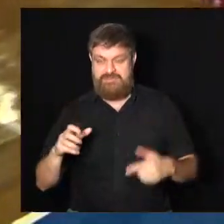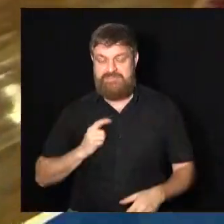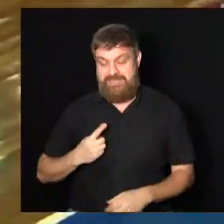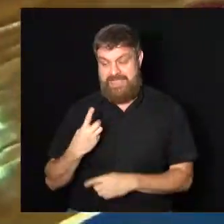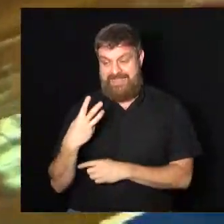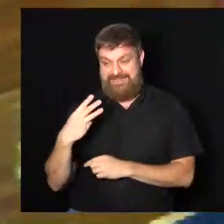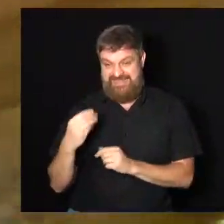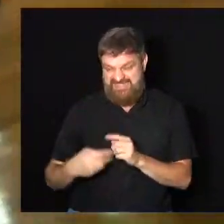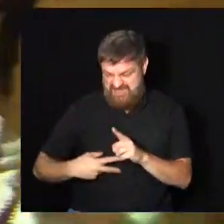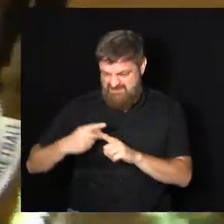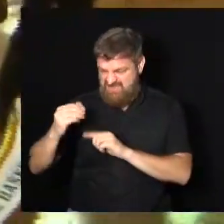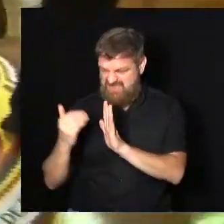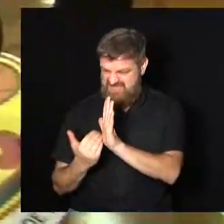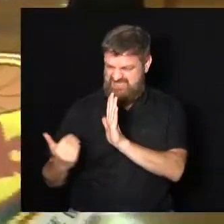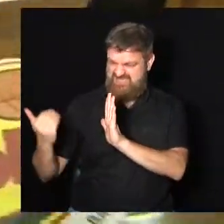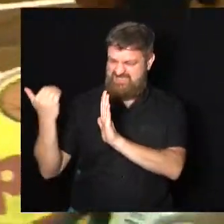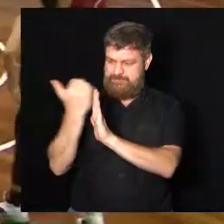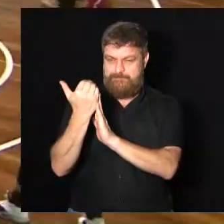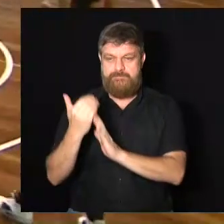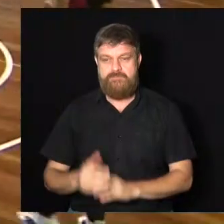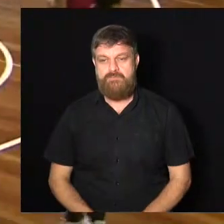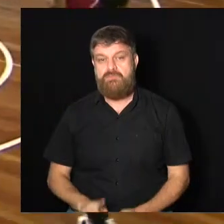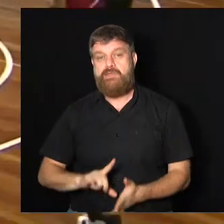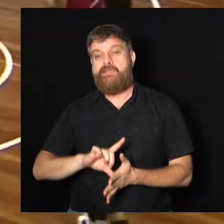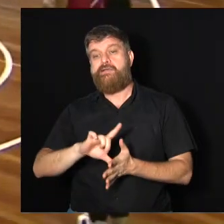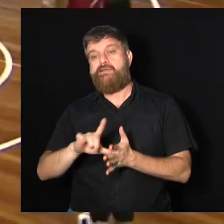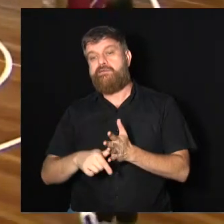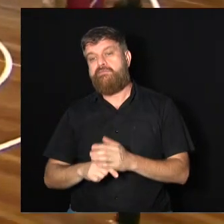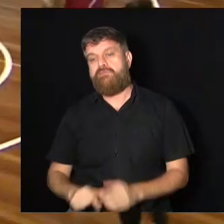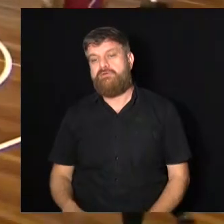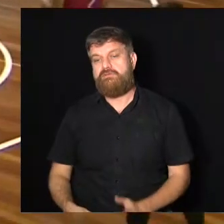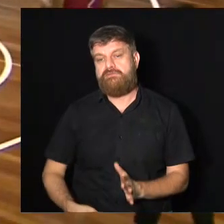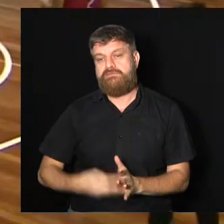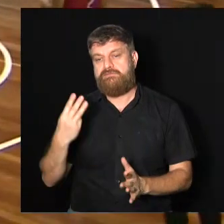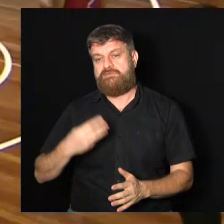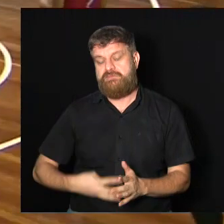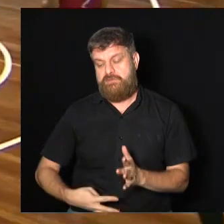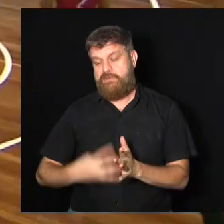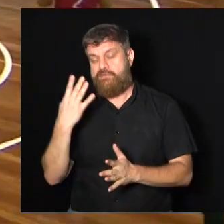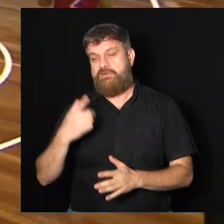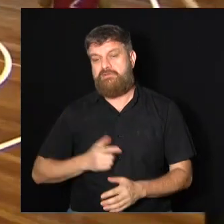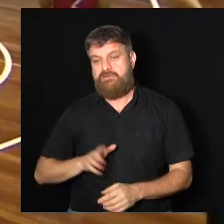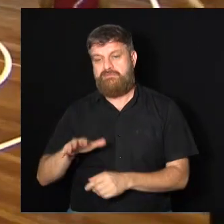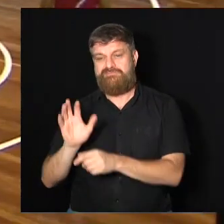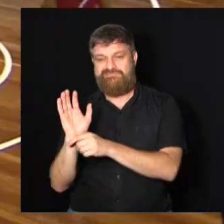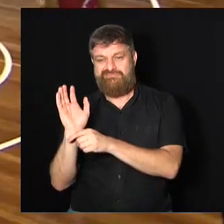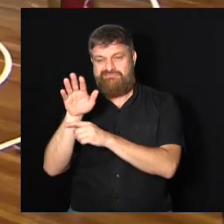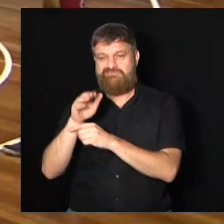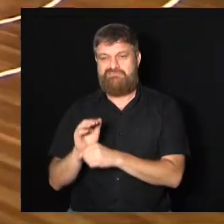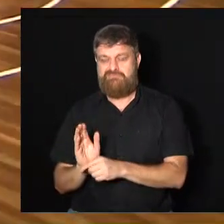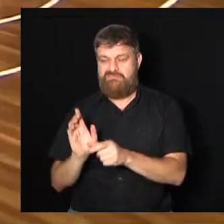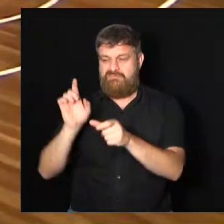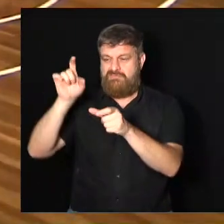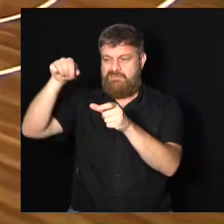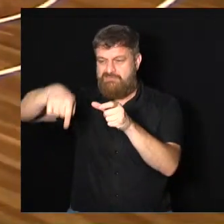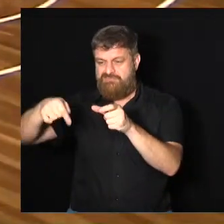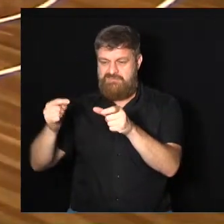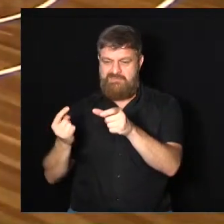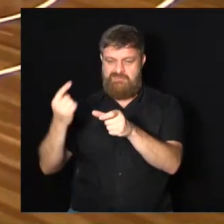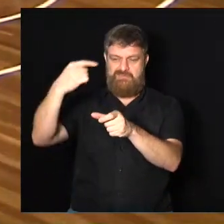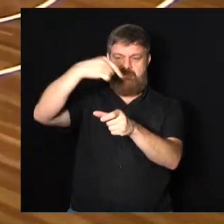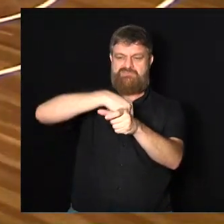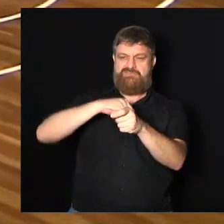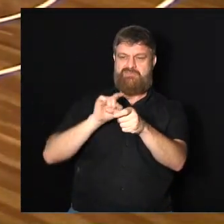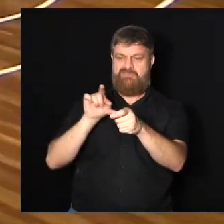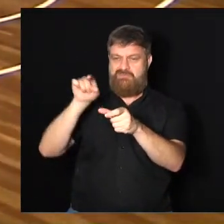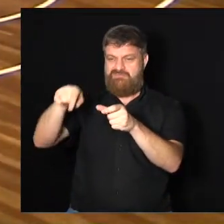vantagem para as campineiras. Só que a partir do terceiro quarto, as bolas do Veracruz pararam de cair e